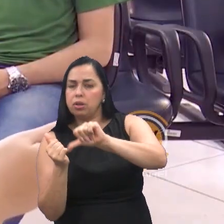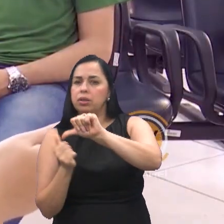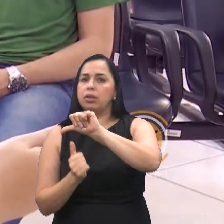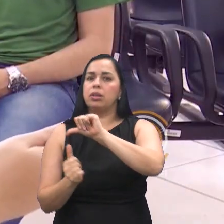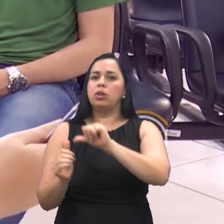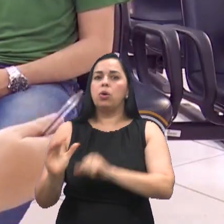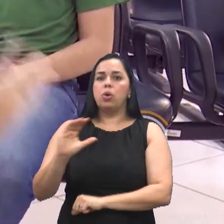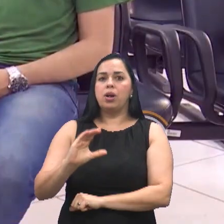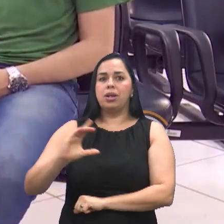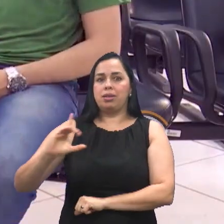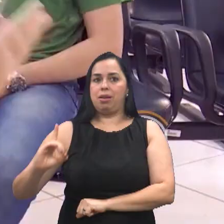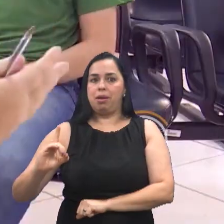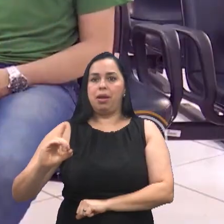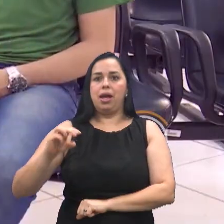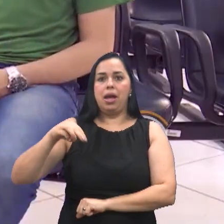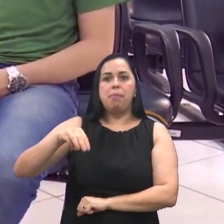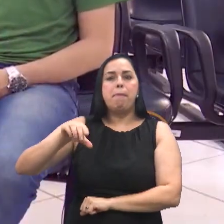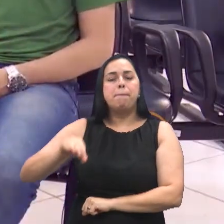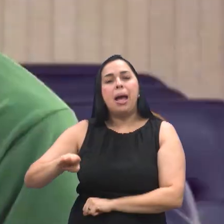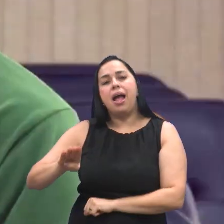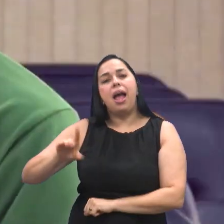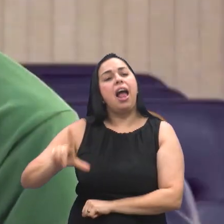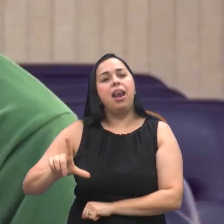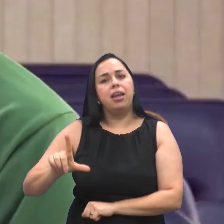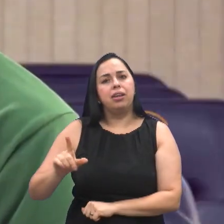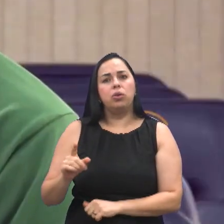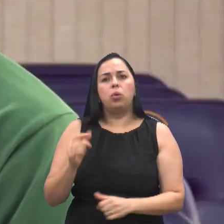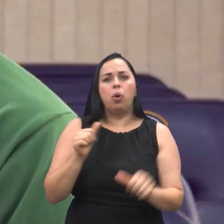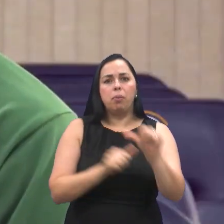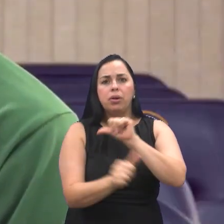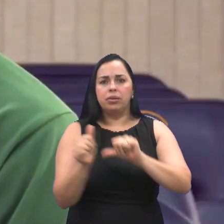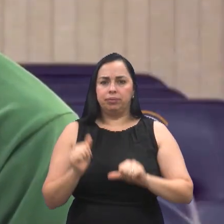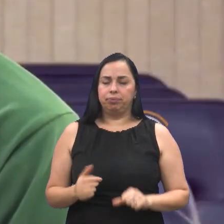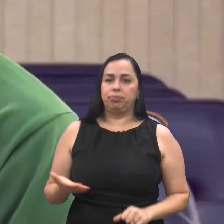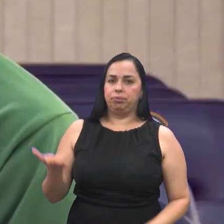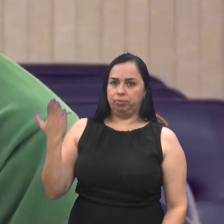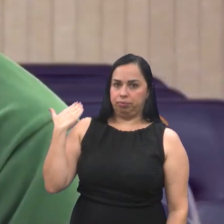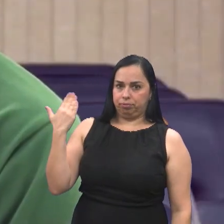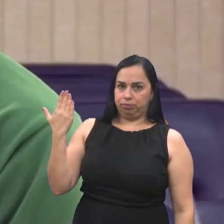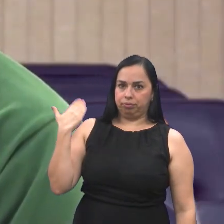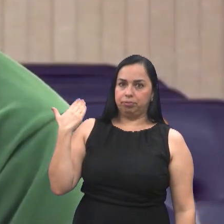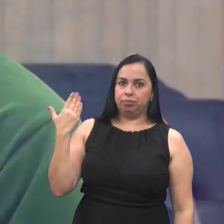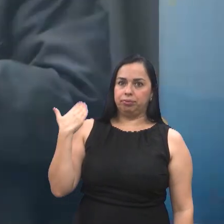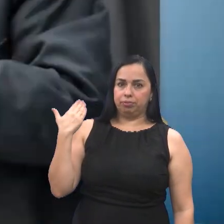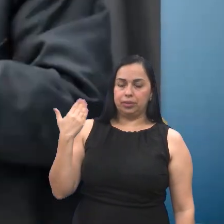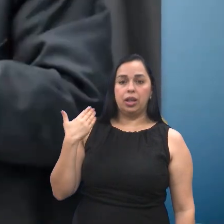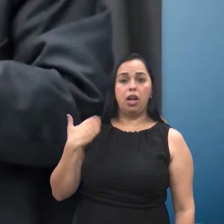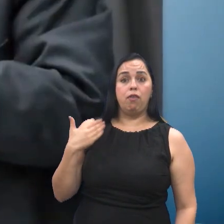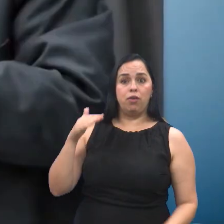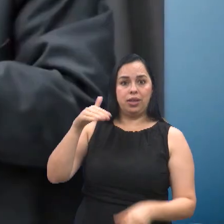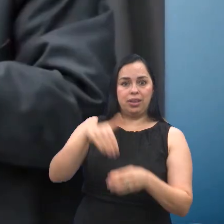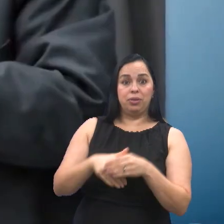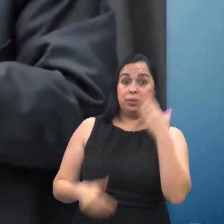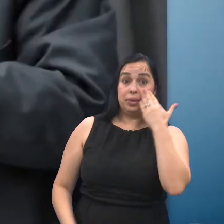coordenador do MBL? Como é que funcionou isso aí? Então, o cara que eu votei não foi Gianásio, foi o Ivan Valente. Ivan Valente, né, para deputado federal